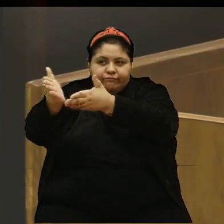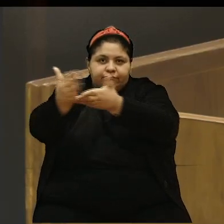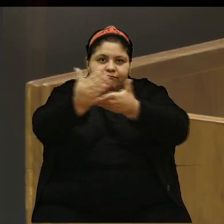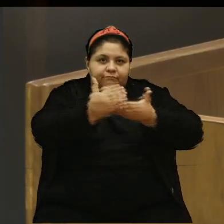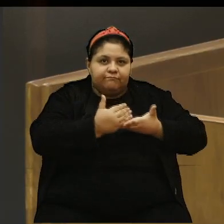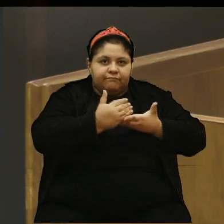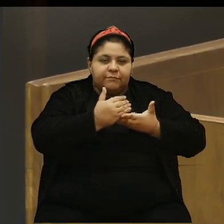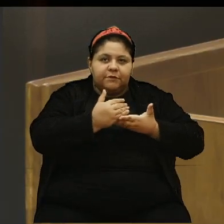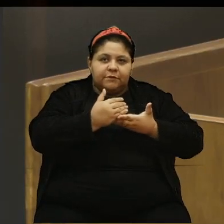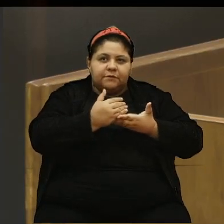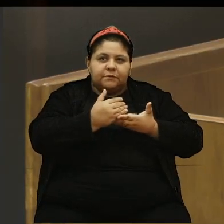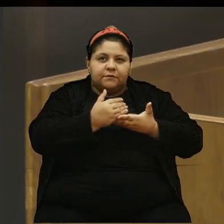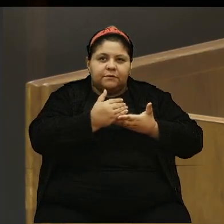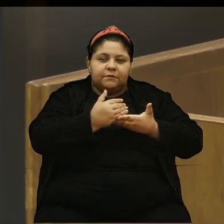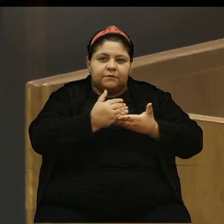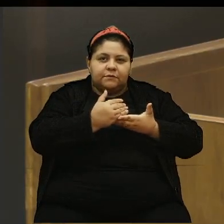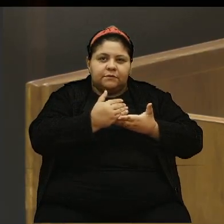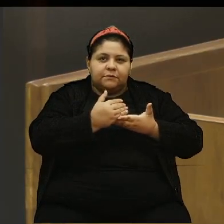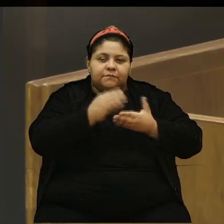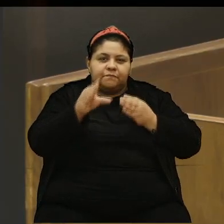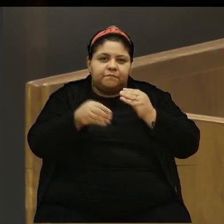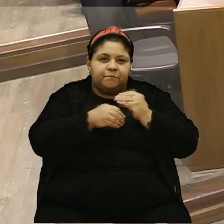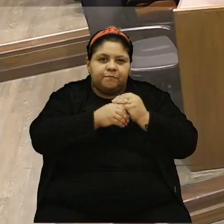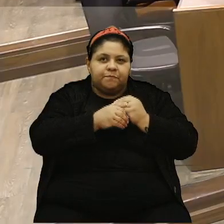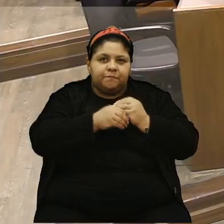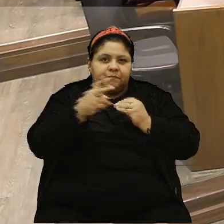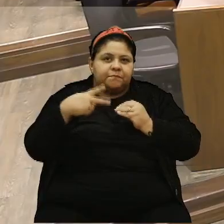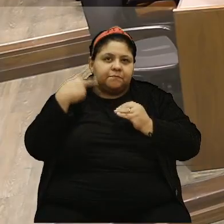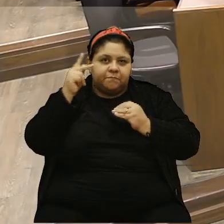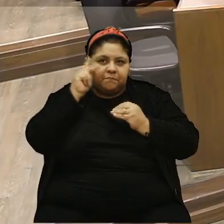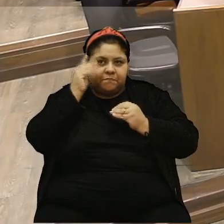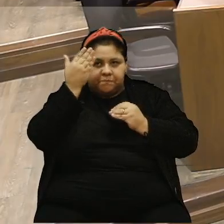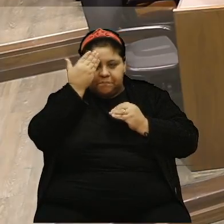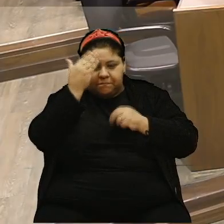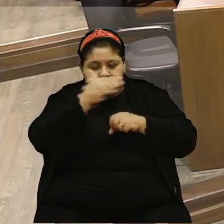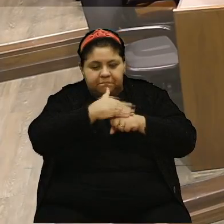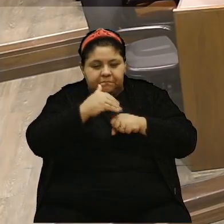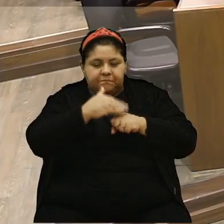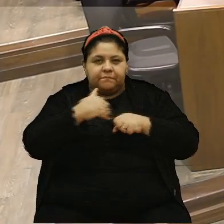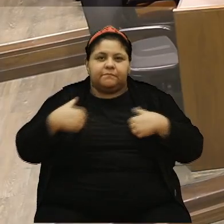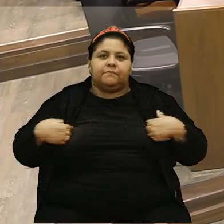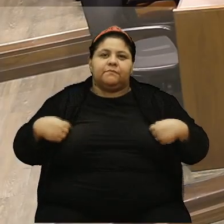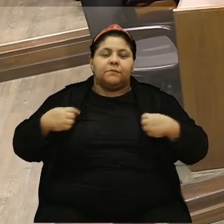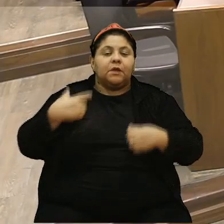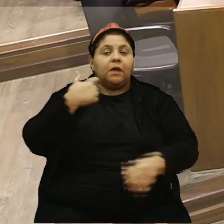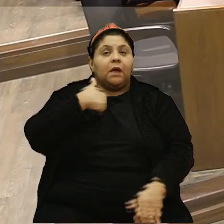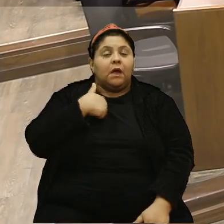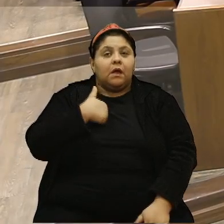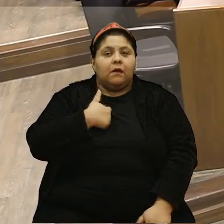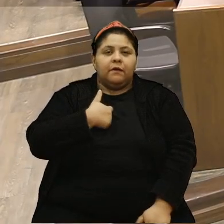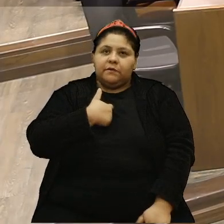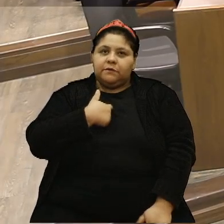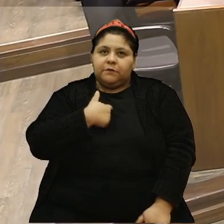Que a palavra... Eu de uma parte. Uma parte, colega Obrigado Libardi. pela gentileza, vereadora Adonei. Eu sou,